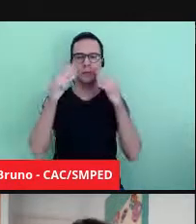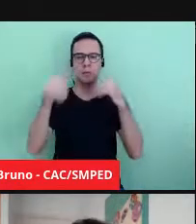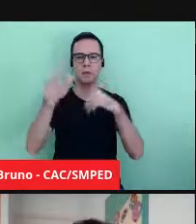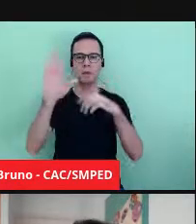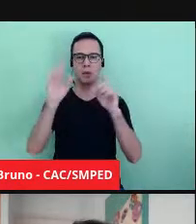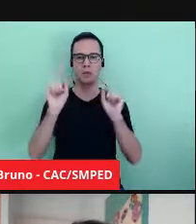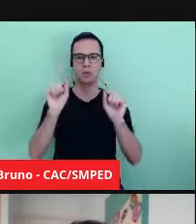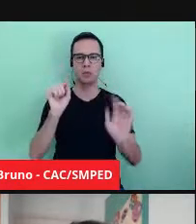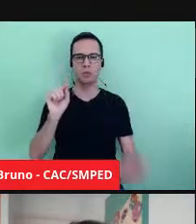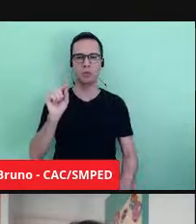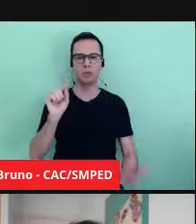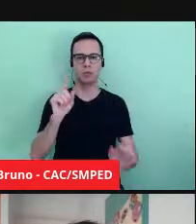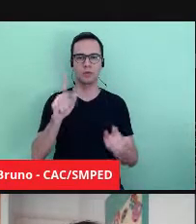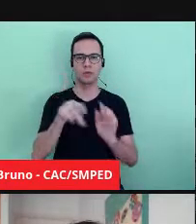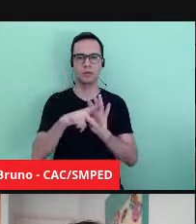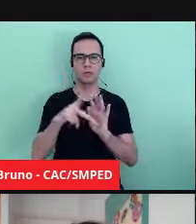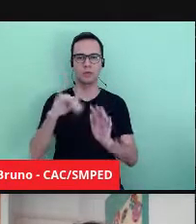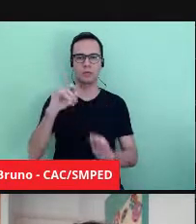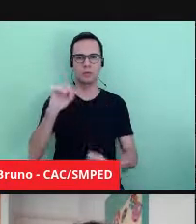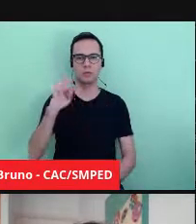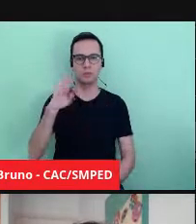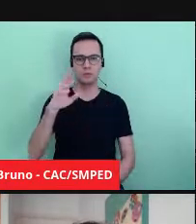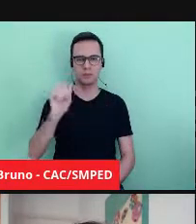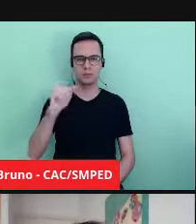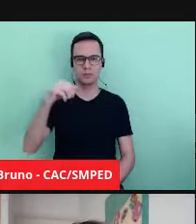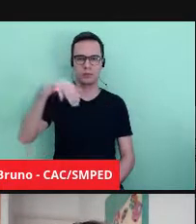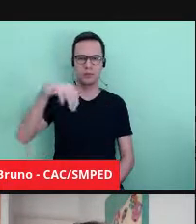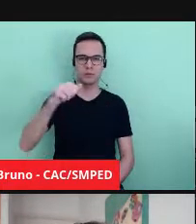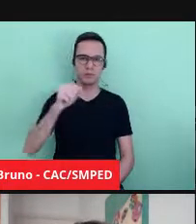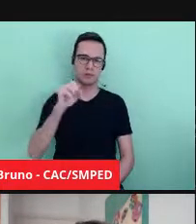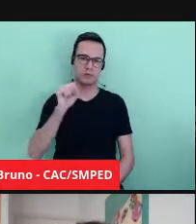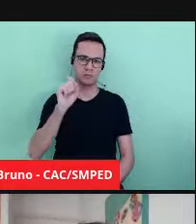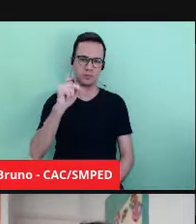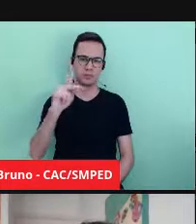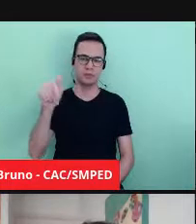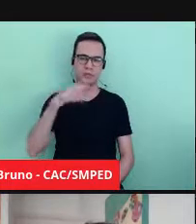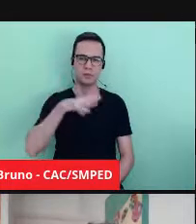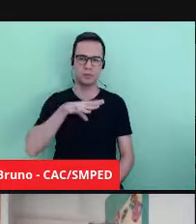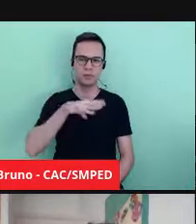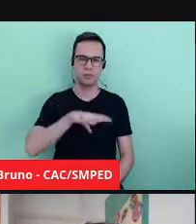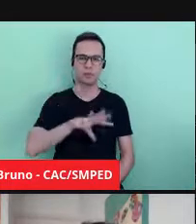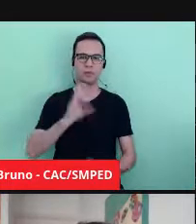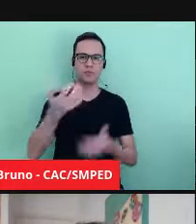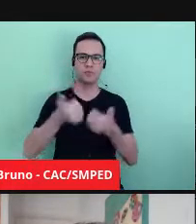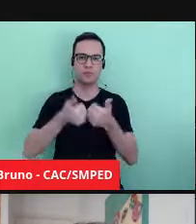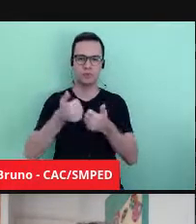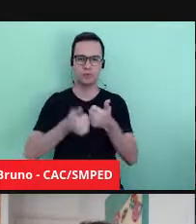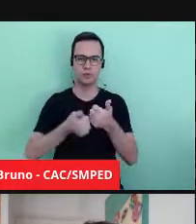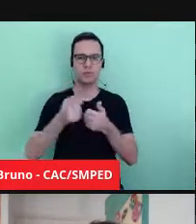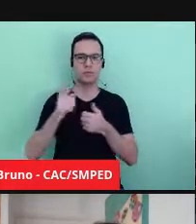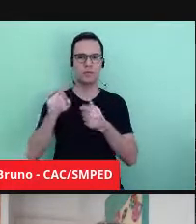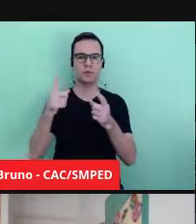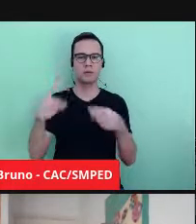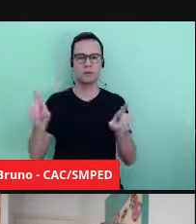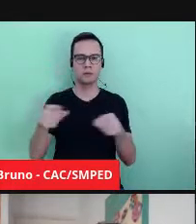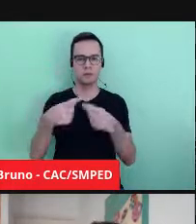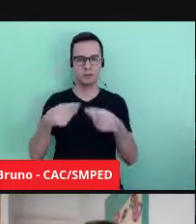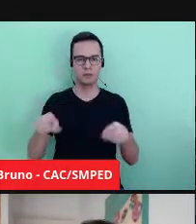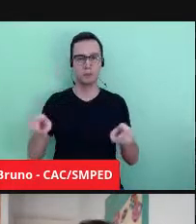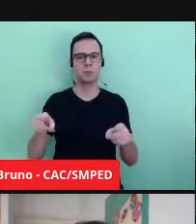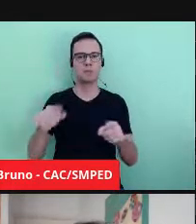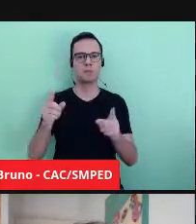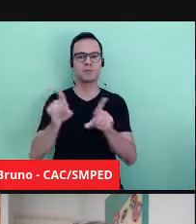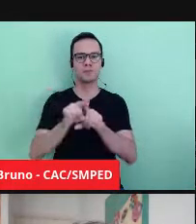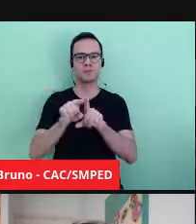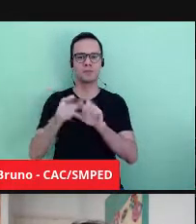foram o Museu do Ipiranga, o MASP, Museu da Língua Portuguesa, Museu do Futebol, Pinacoteca do Estado, Estação Pinacoteca, Museu de